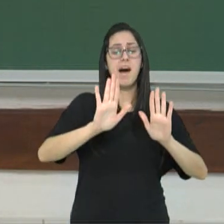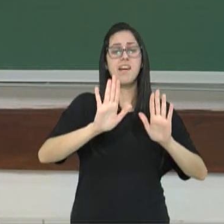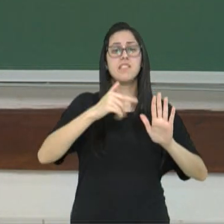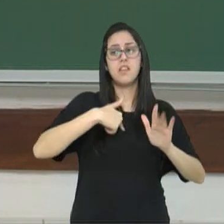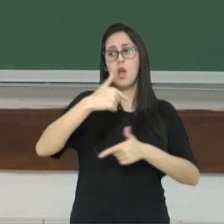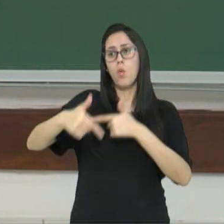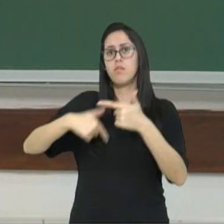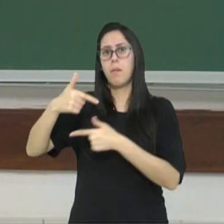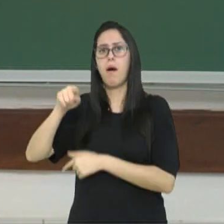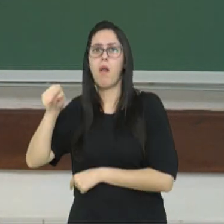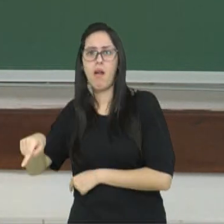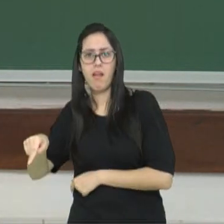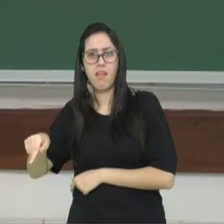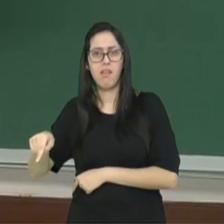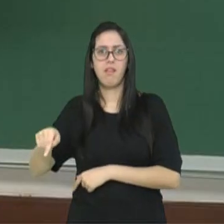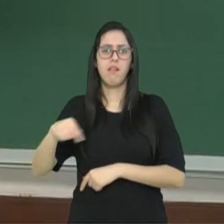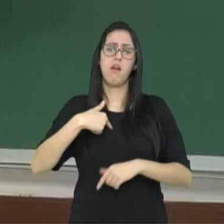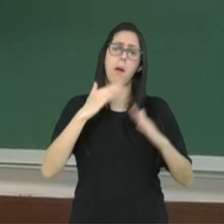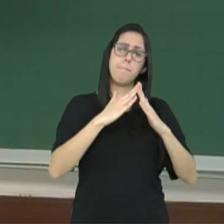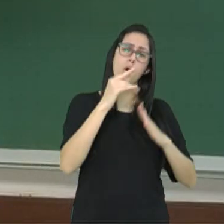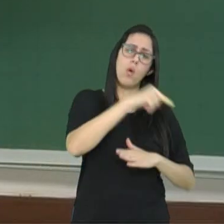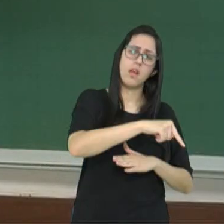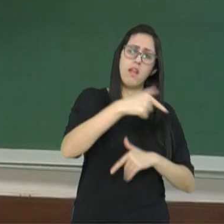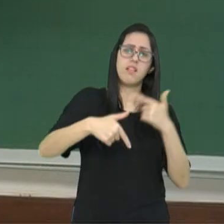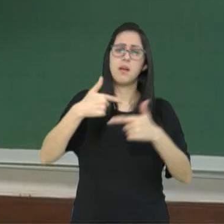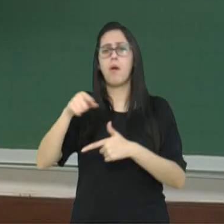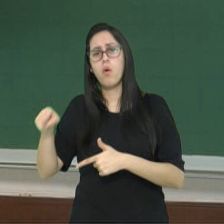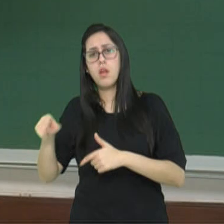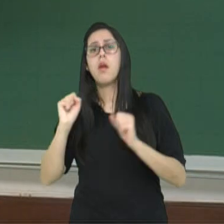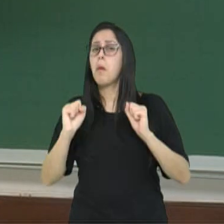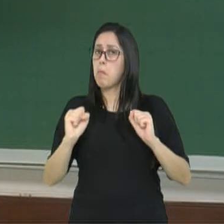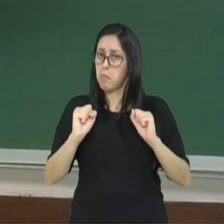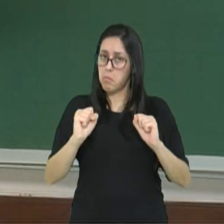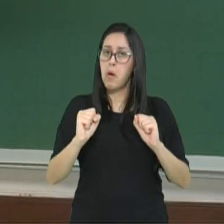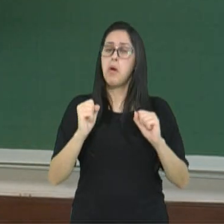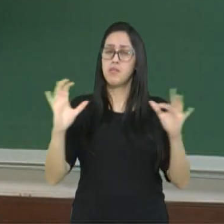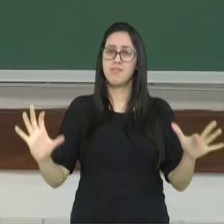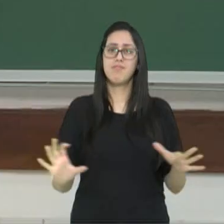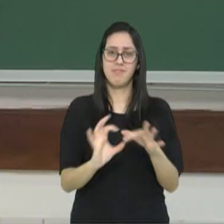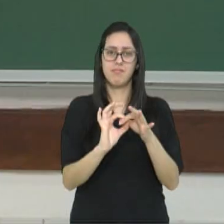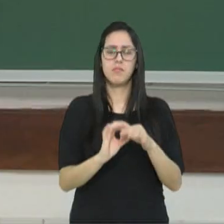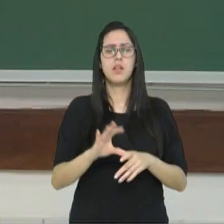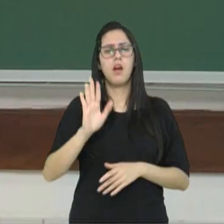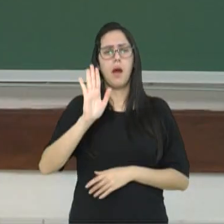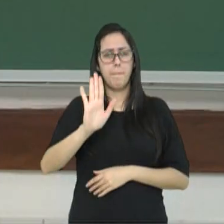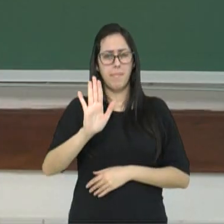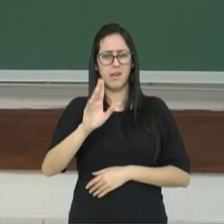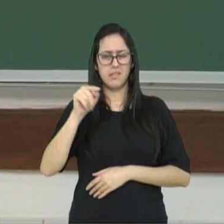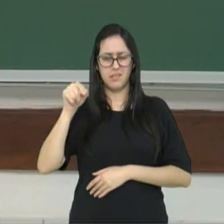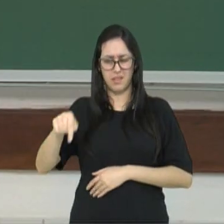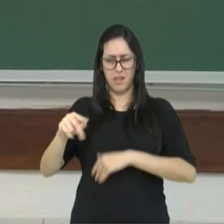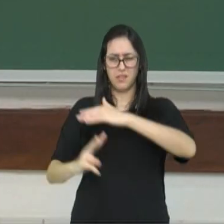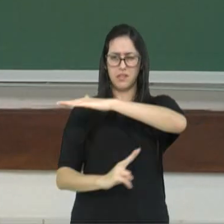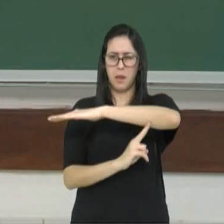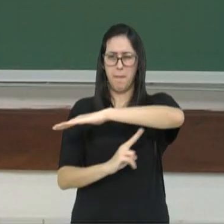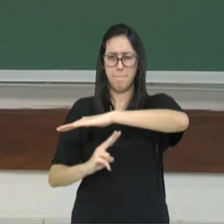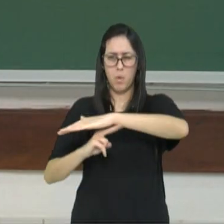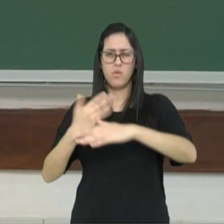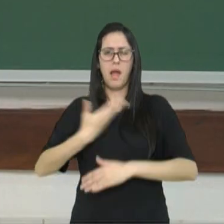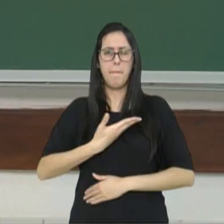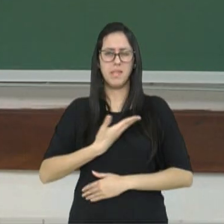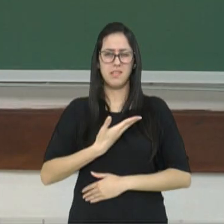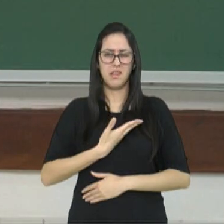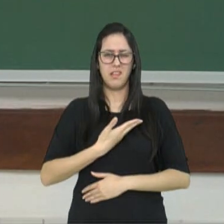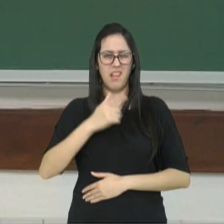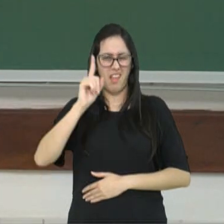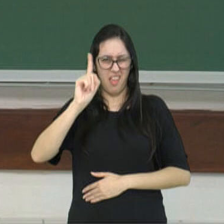no outro país, certo? Mas será que essa ponte da amizade simboliza que o Brasil e o Paraguai sempre foram